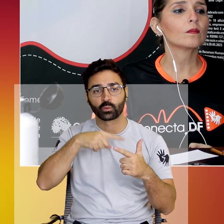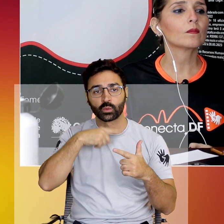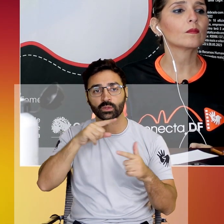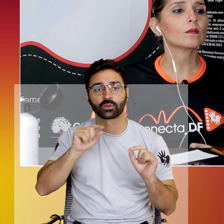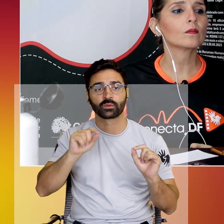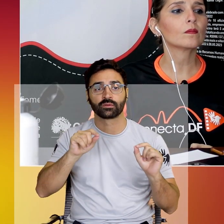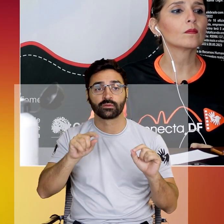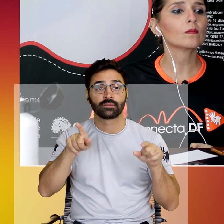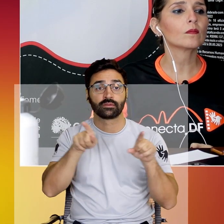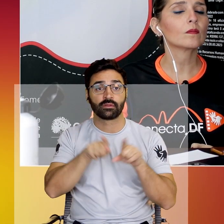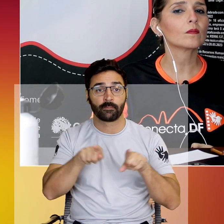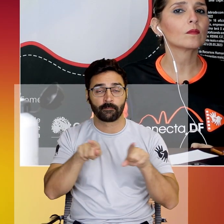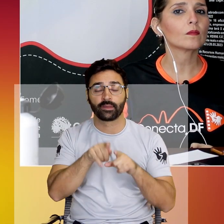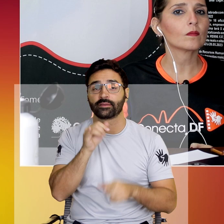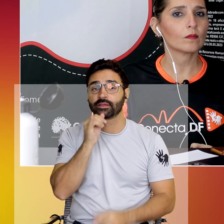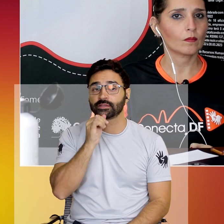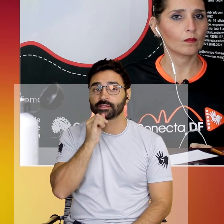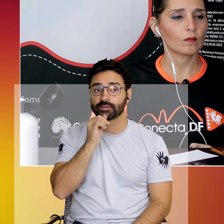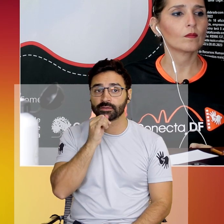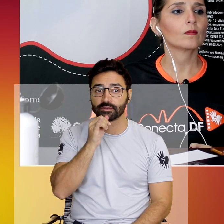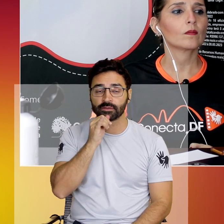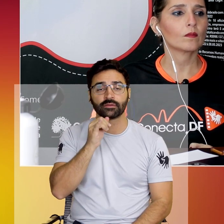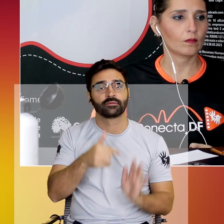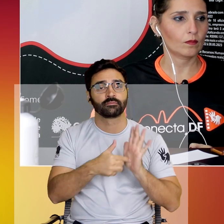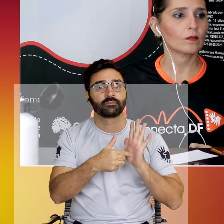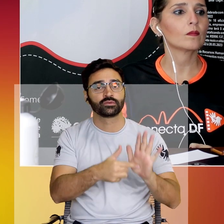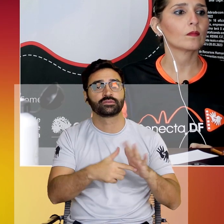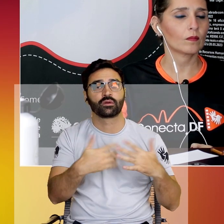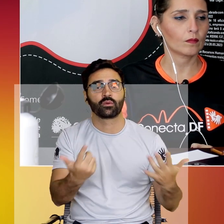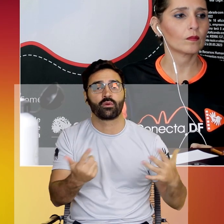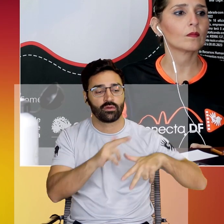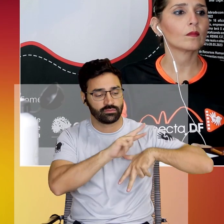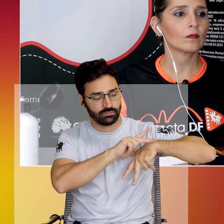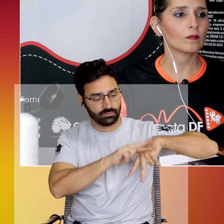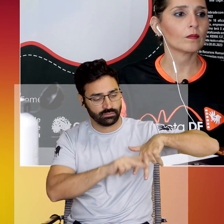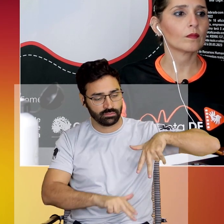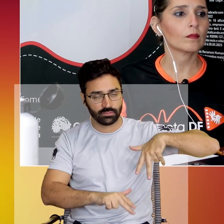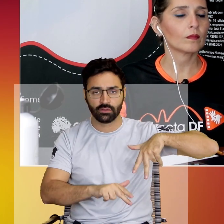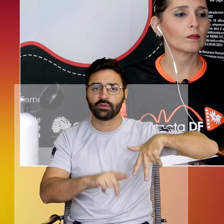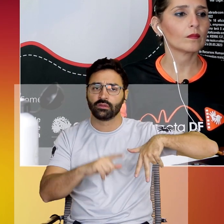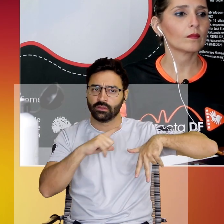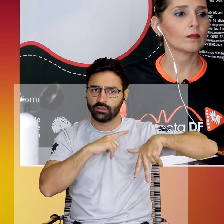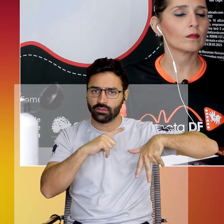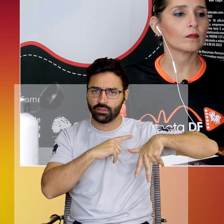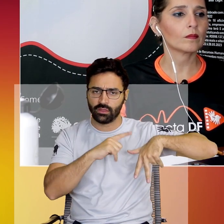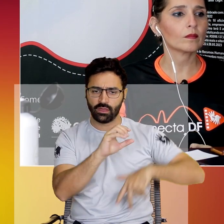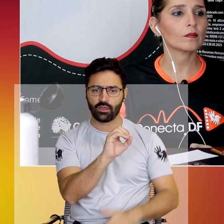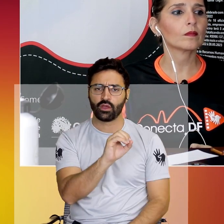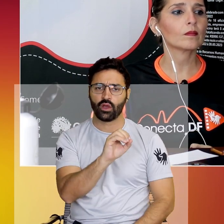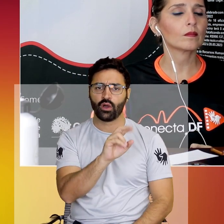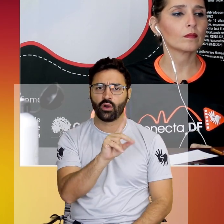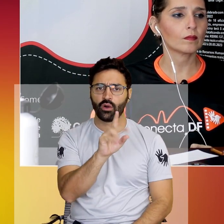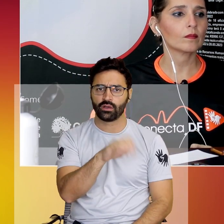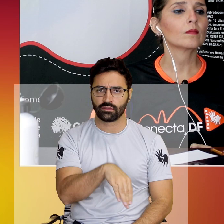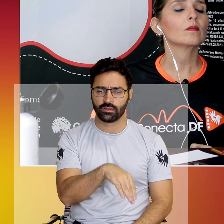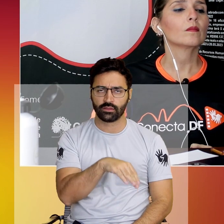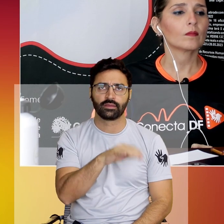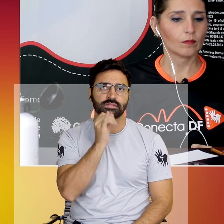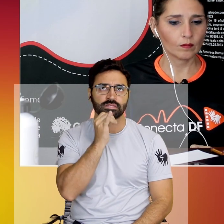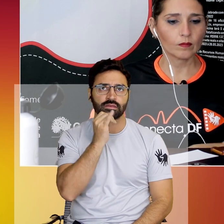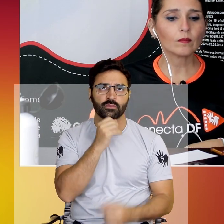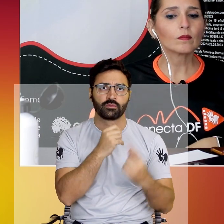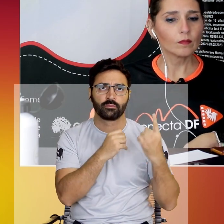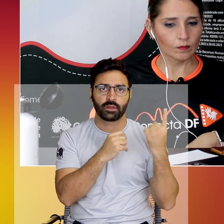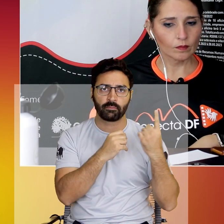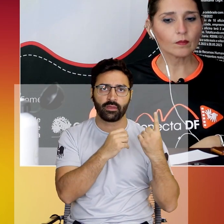nessa questão, quando a gente vai indicar o gênero da pessoa. Existe uma ordem que a gente precisa dizer primeiro mulher